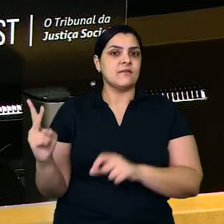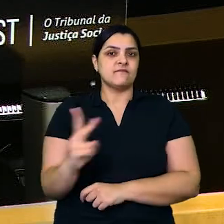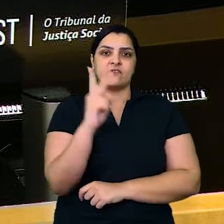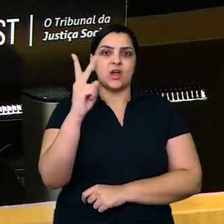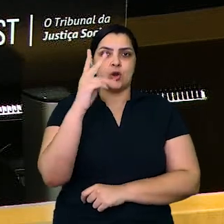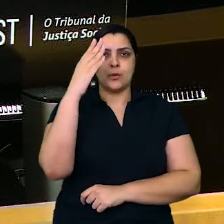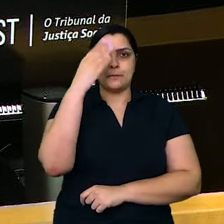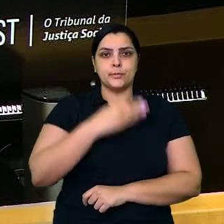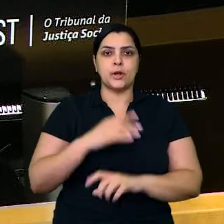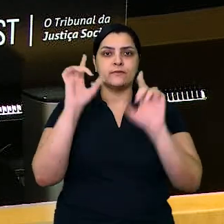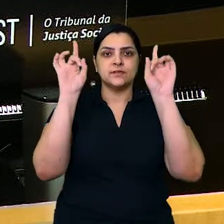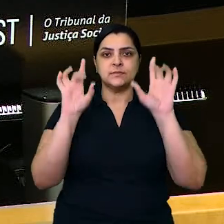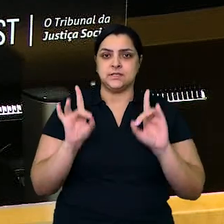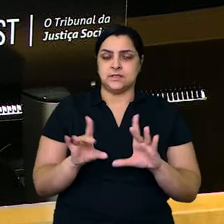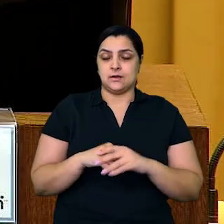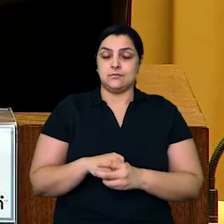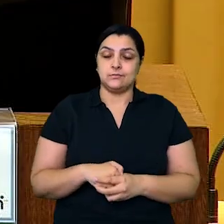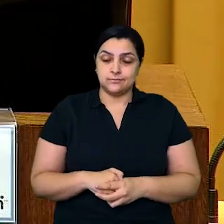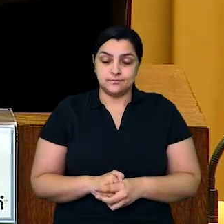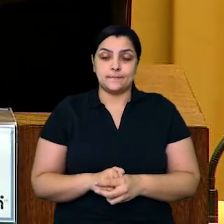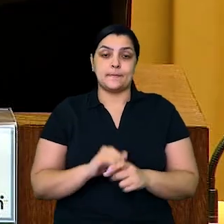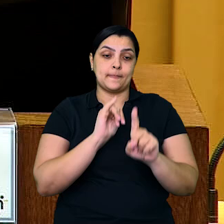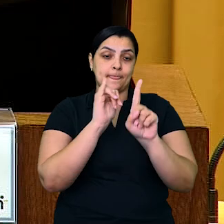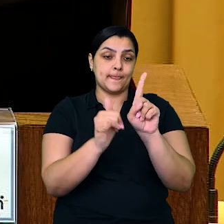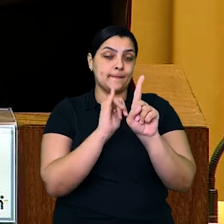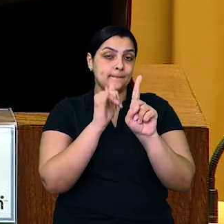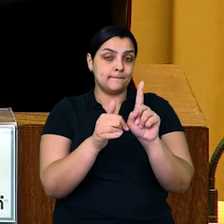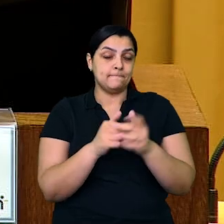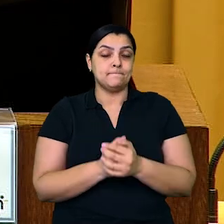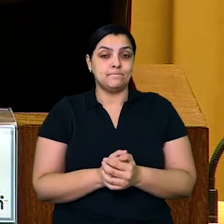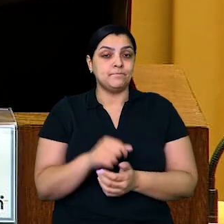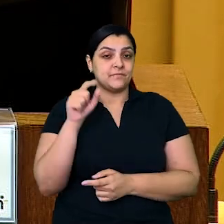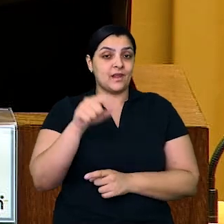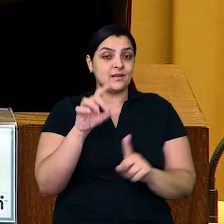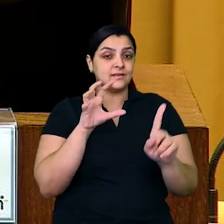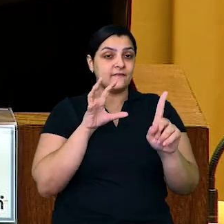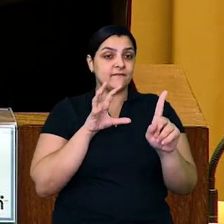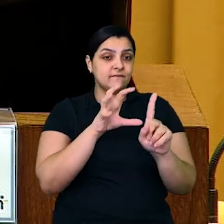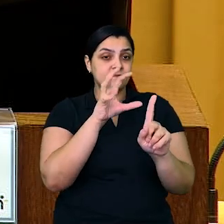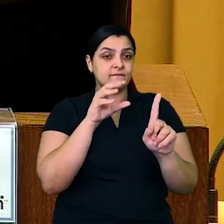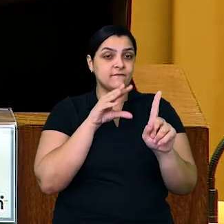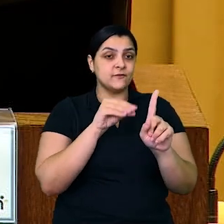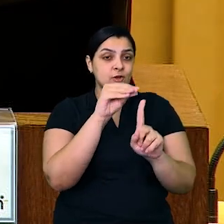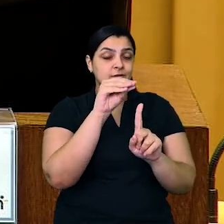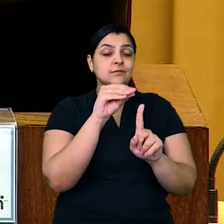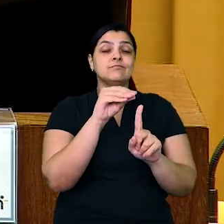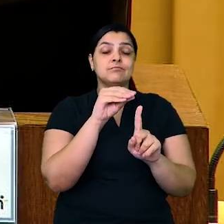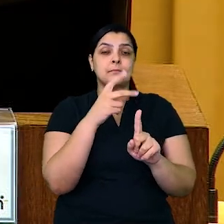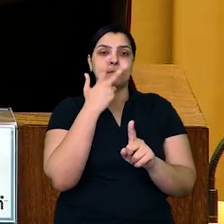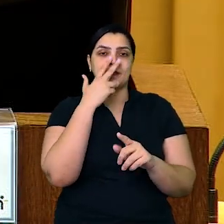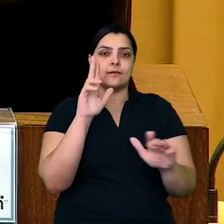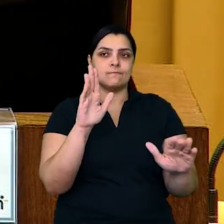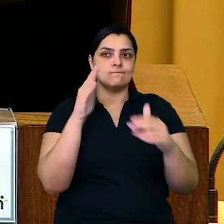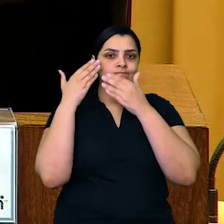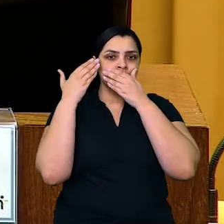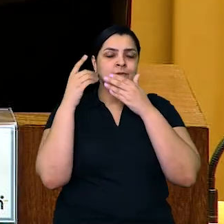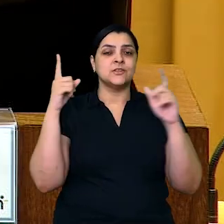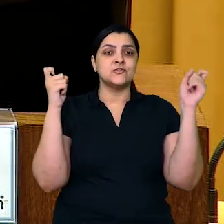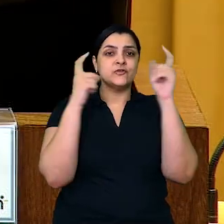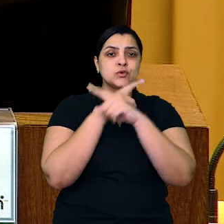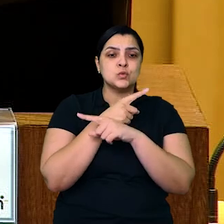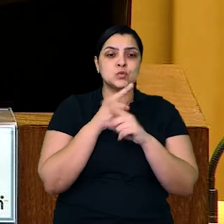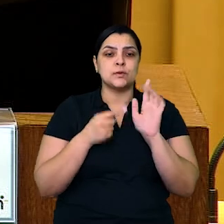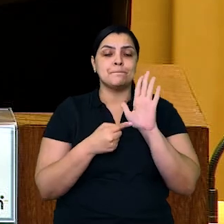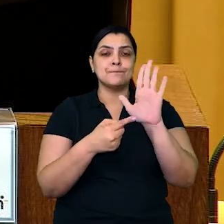de prova especial. Segundo a relatora, esse tipo de violência é praticado de forma velada, o que